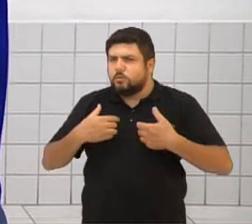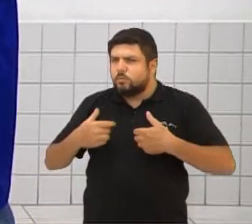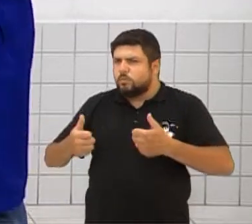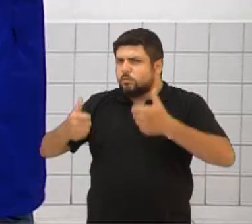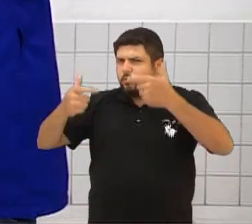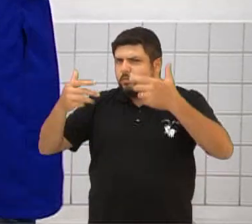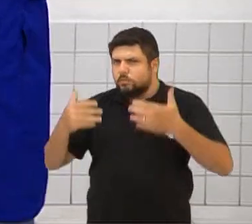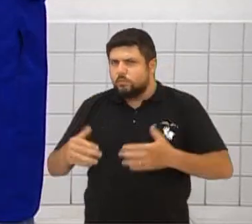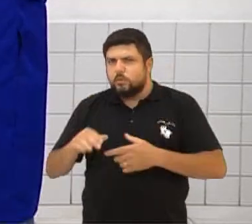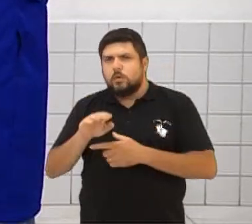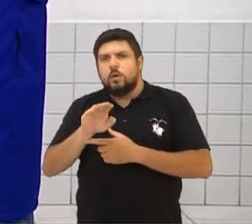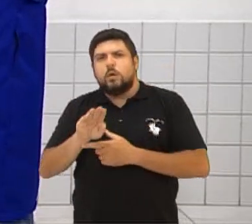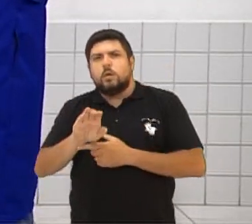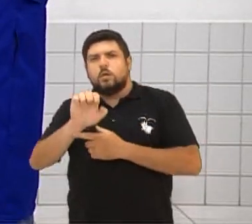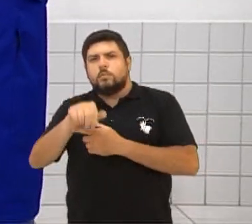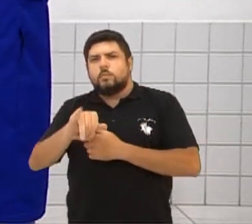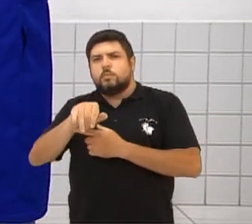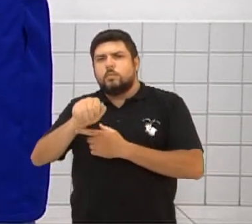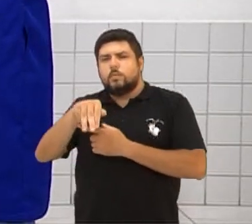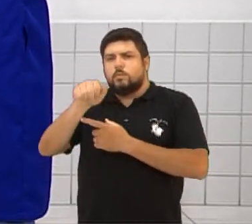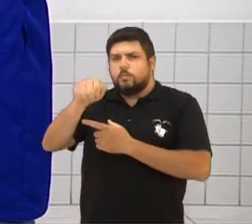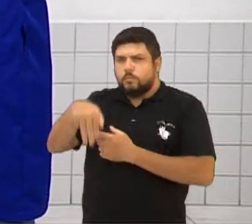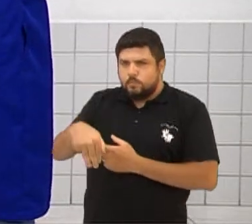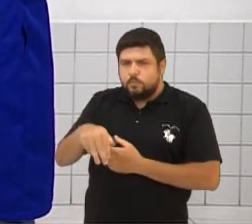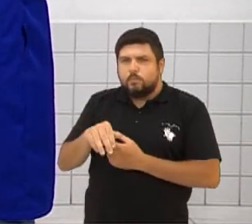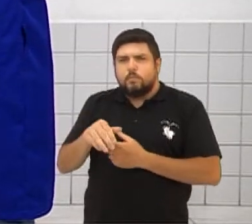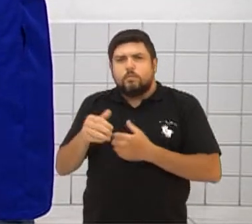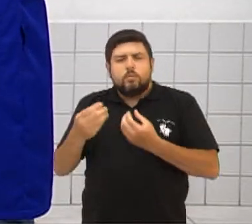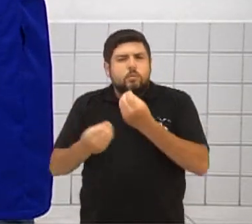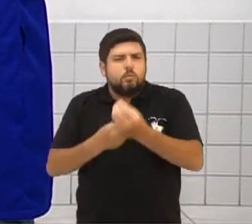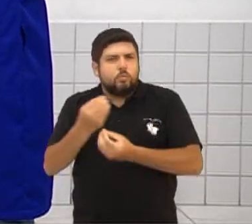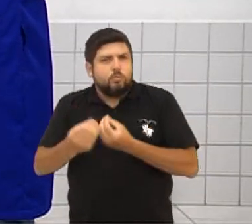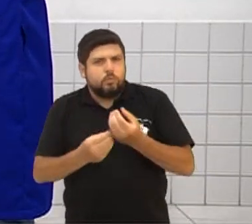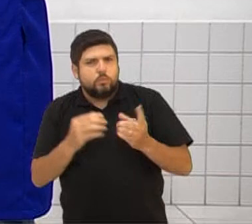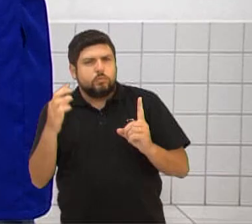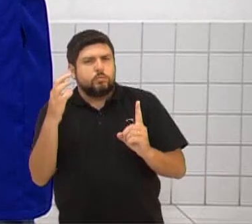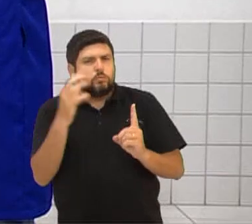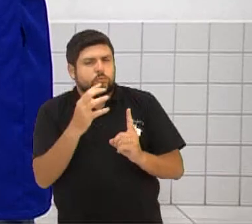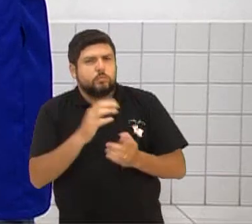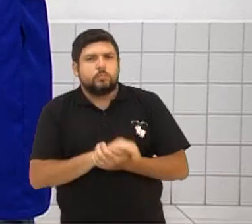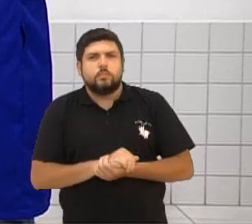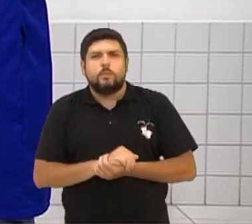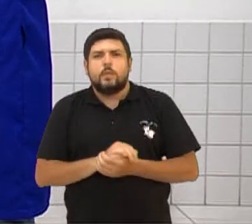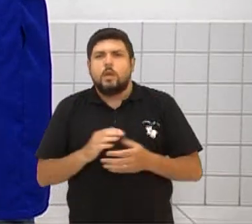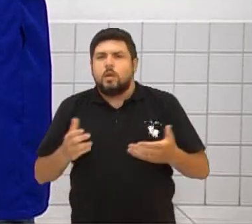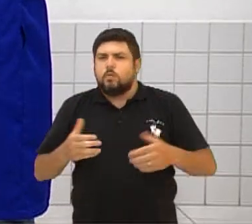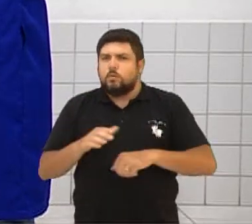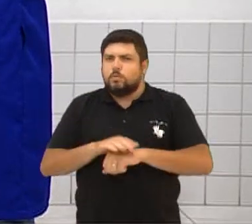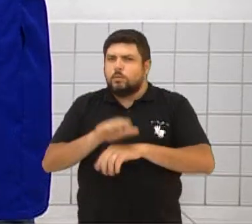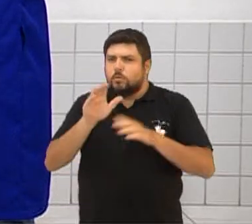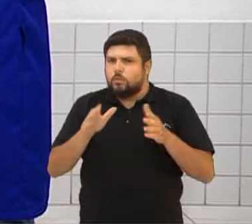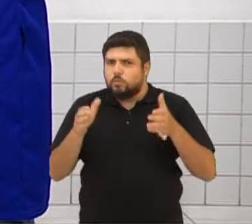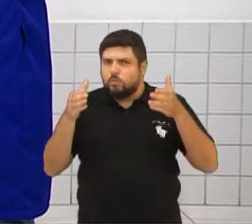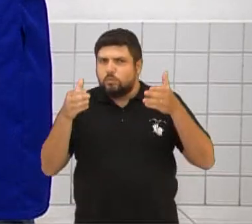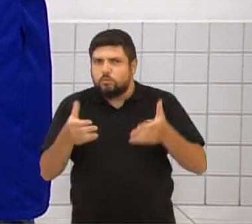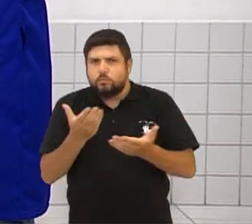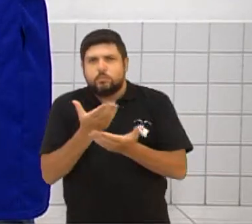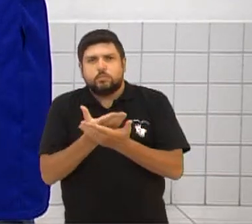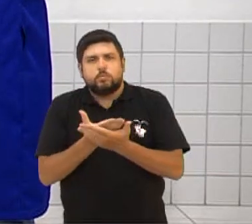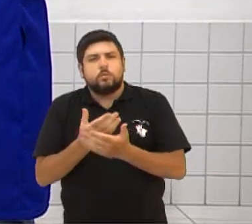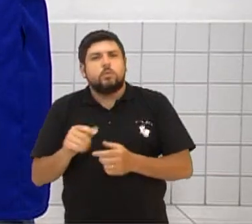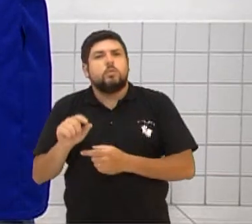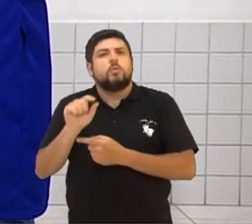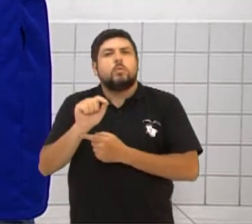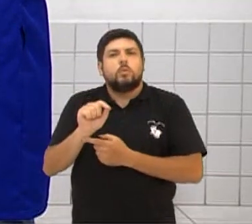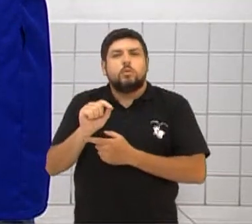sobre as influências, é isso? Vamos lá então. Agora nós entramos mais especificamente no nosso foco da aula, para fazer o fechamento, que é